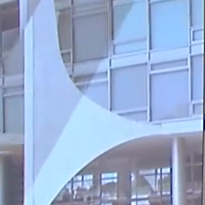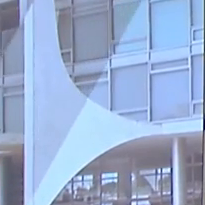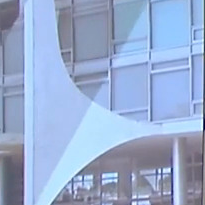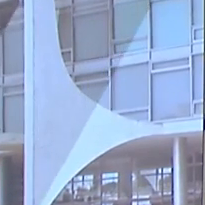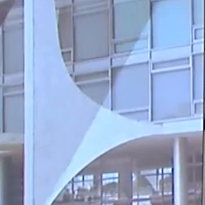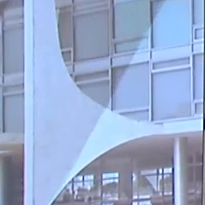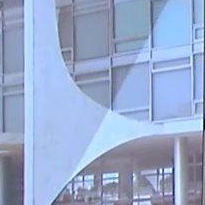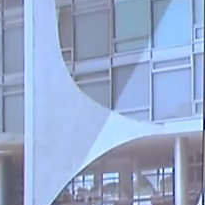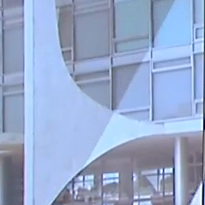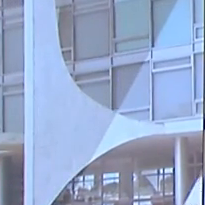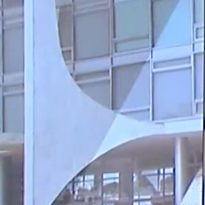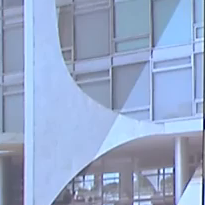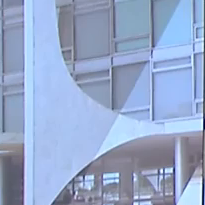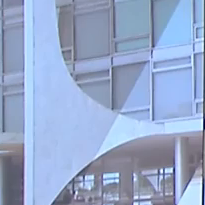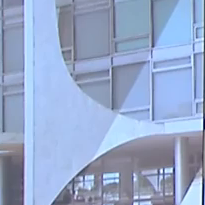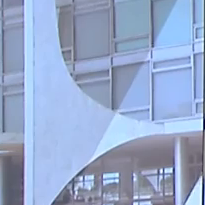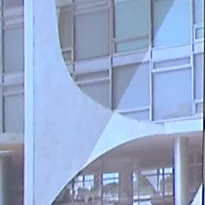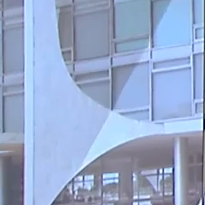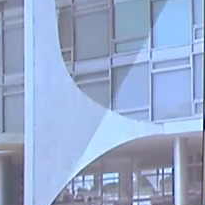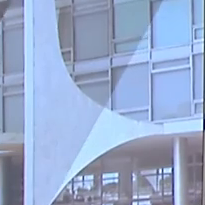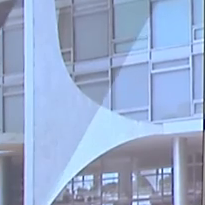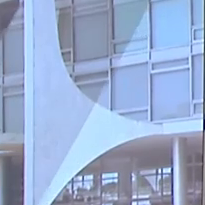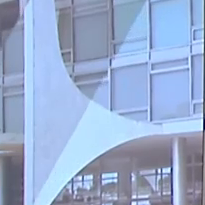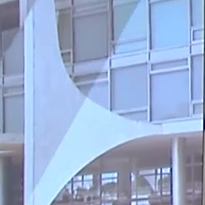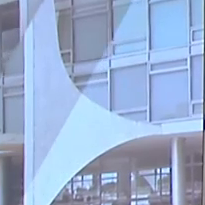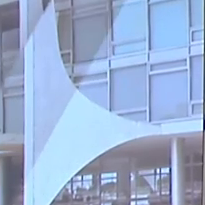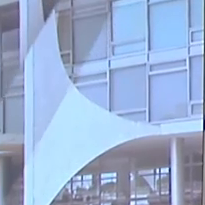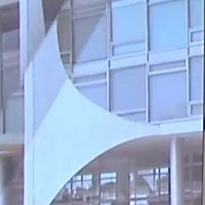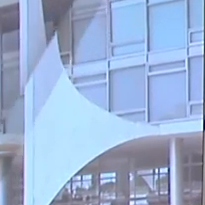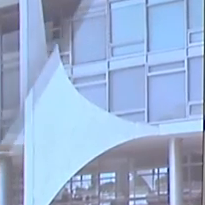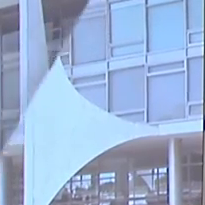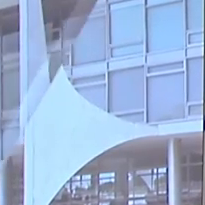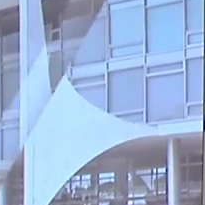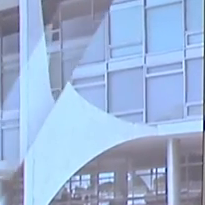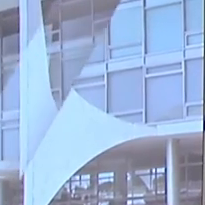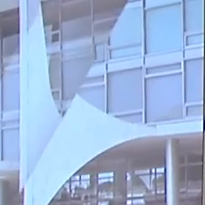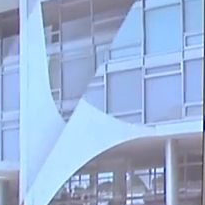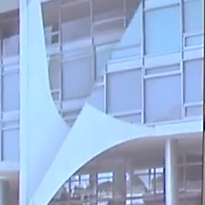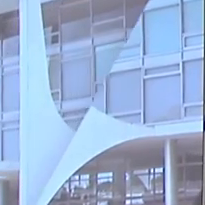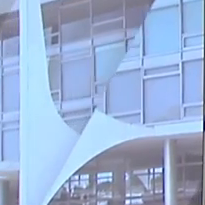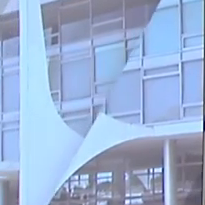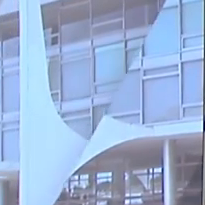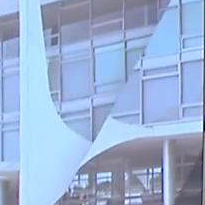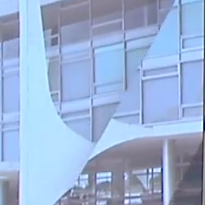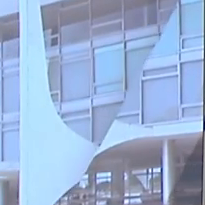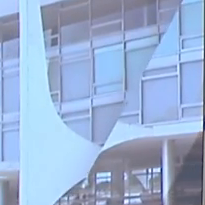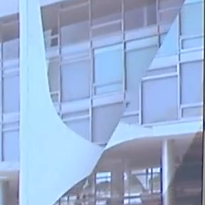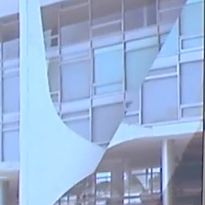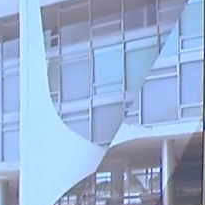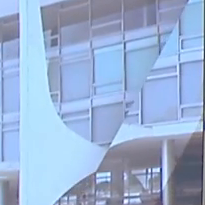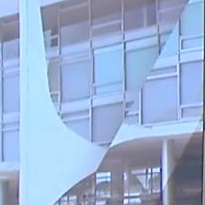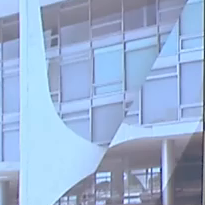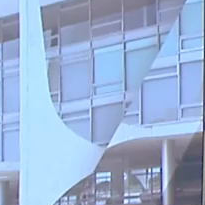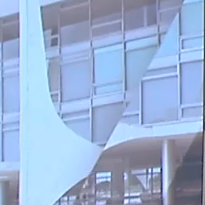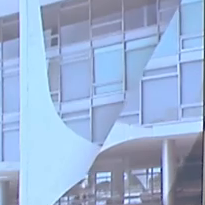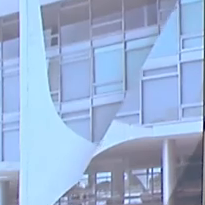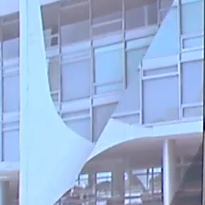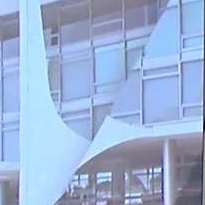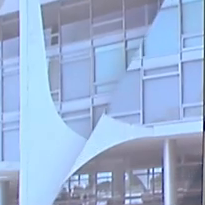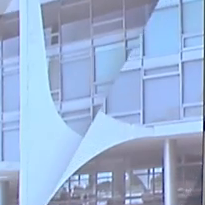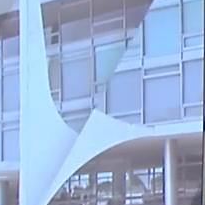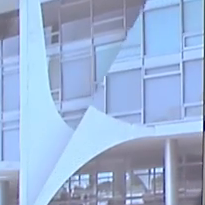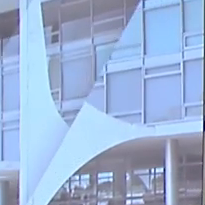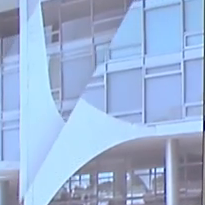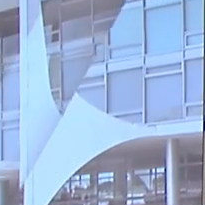para o país e que para governar é preciso ter uma base parlamentar sólida o presidente mencionou algumas